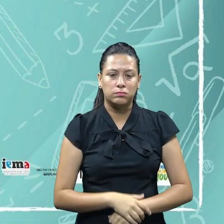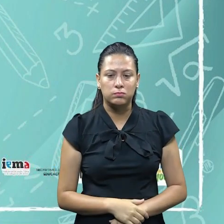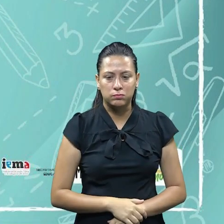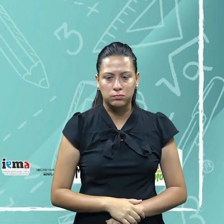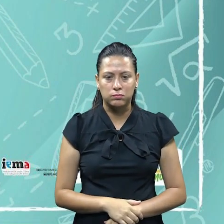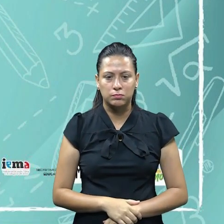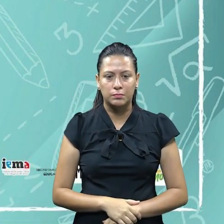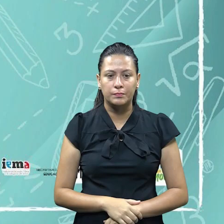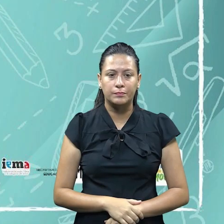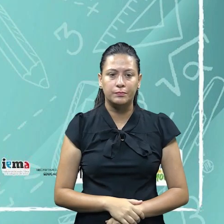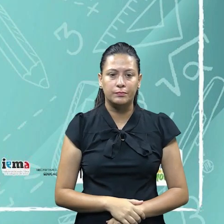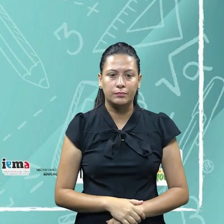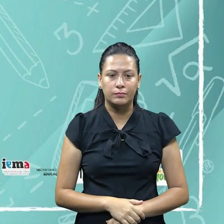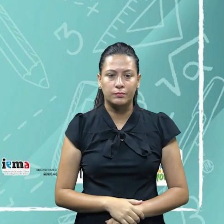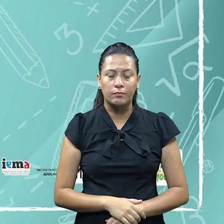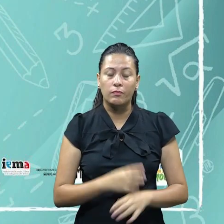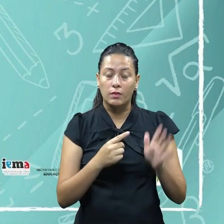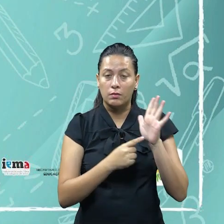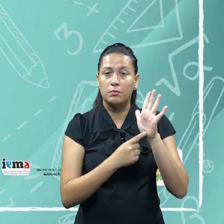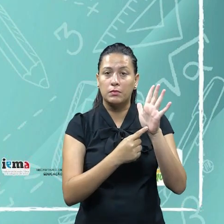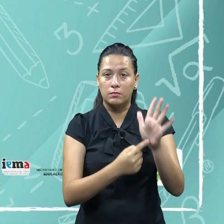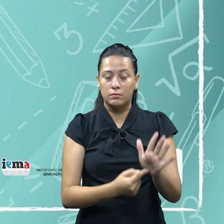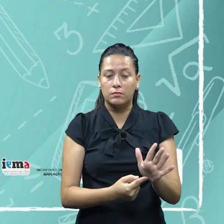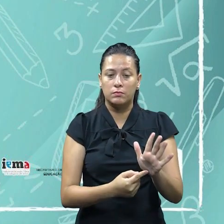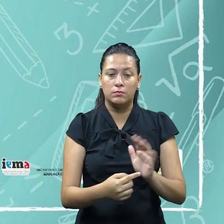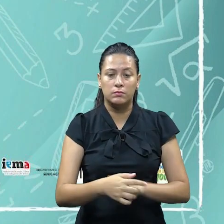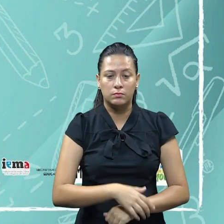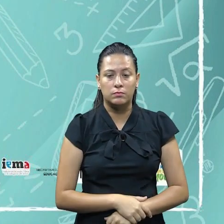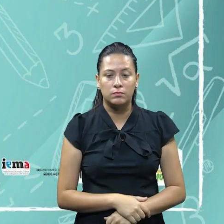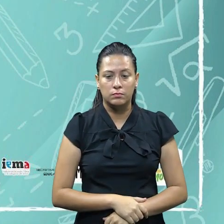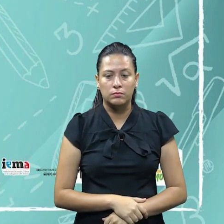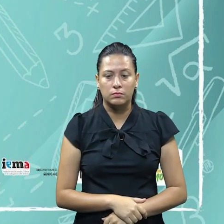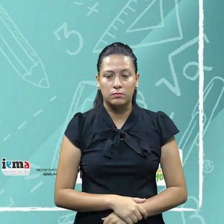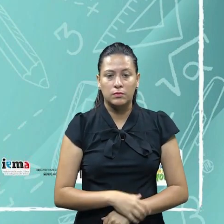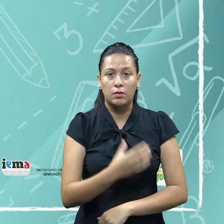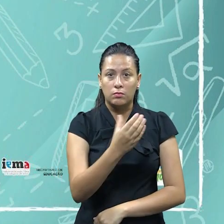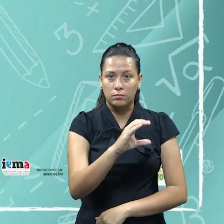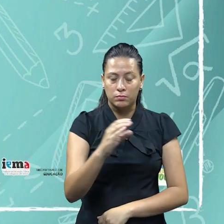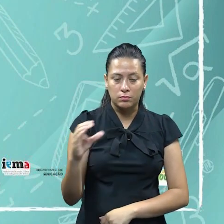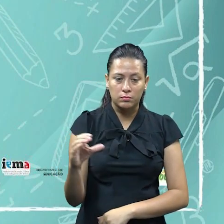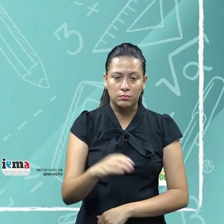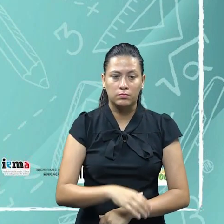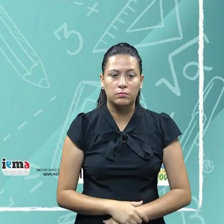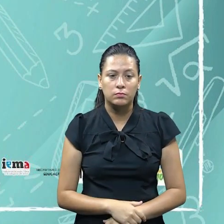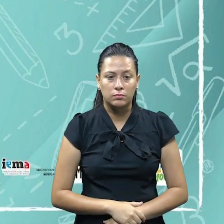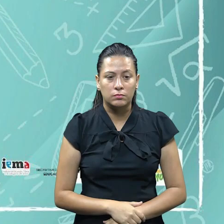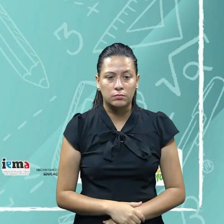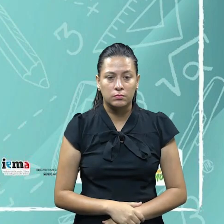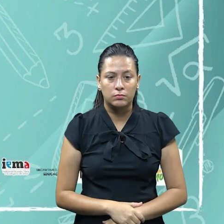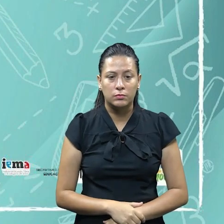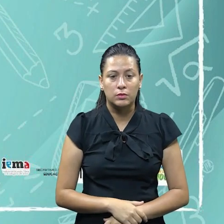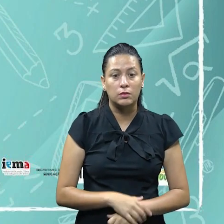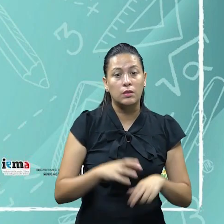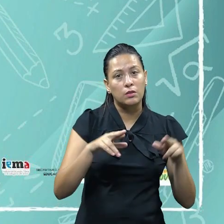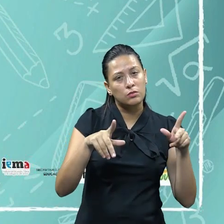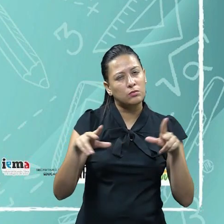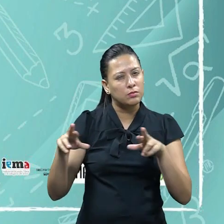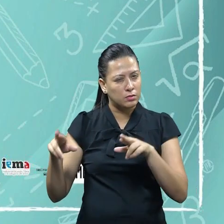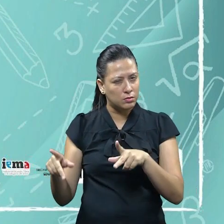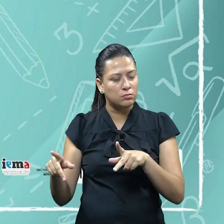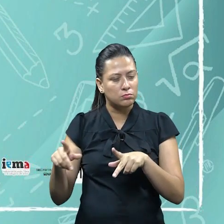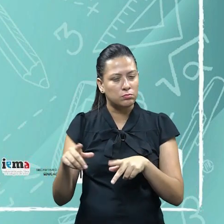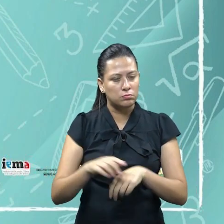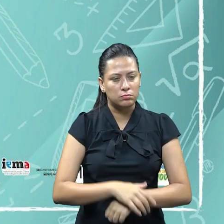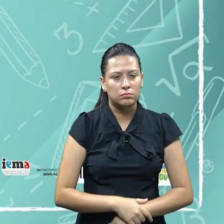o que aparece nessa primeira imagem aqui, este fluxo de corrente, que é justamente por conta da diferença de